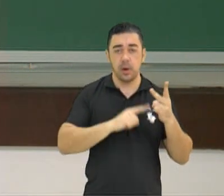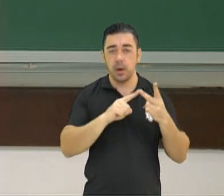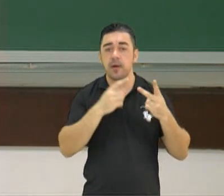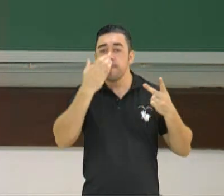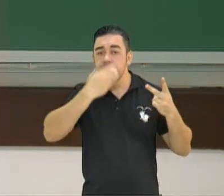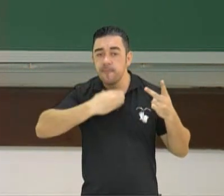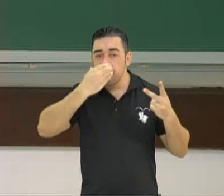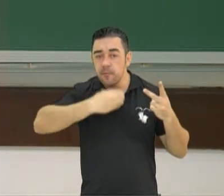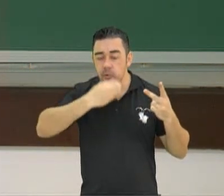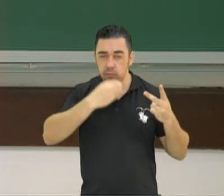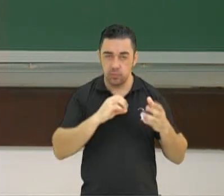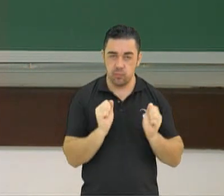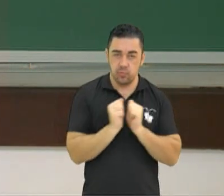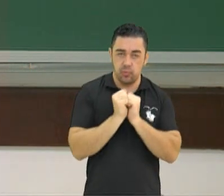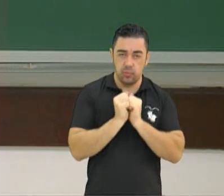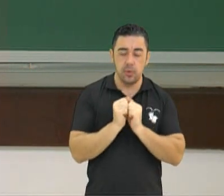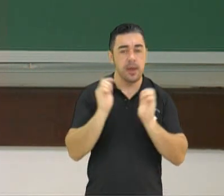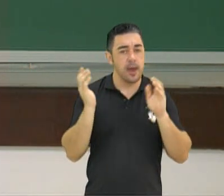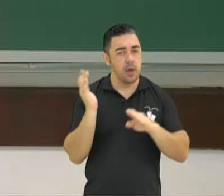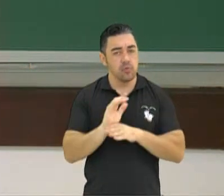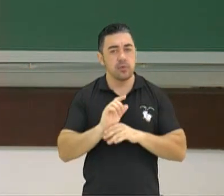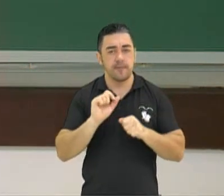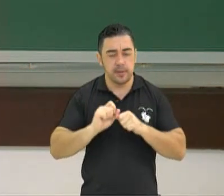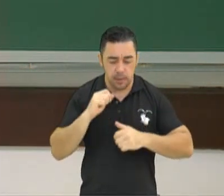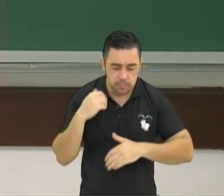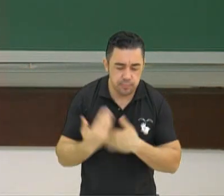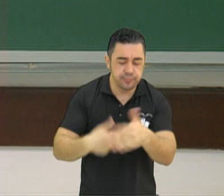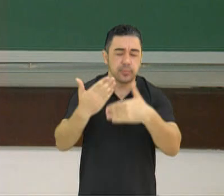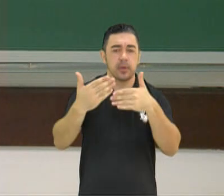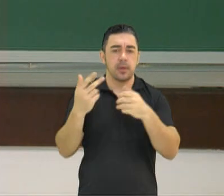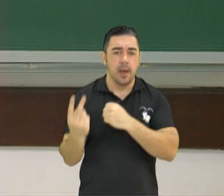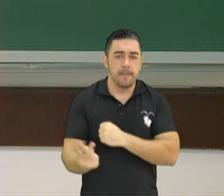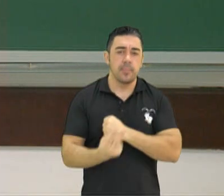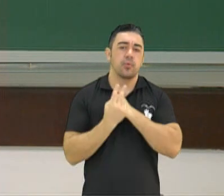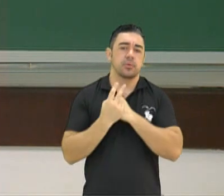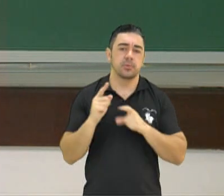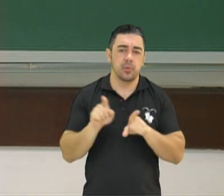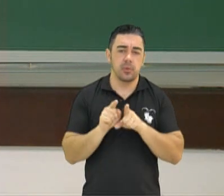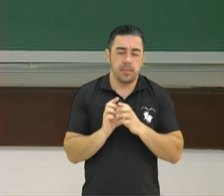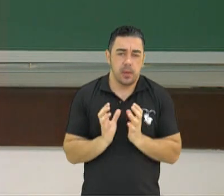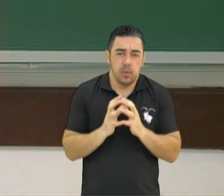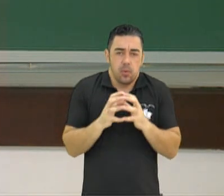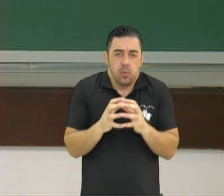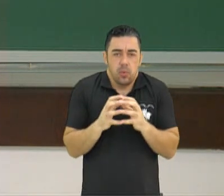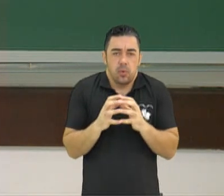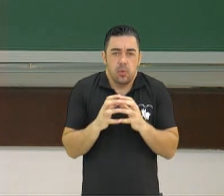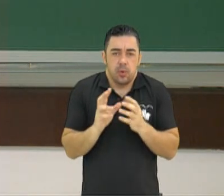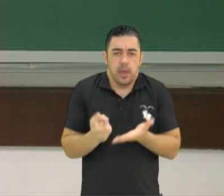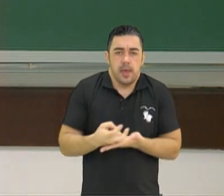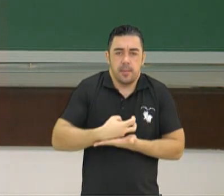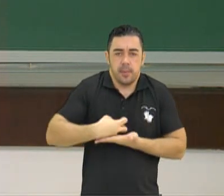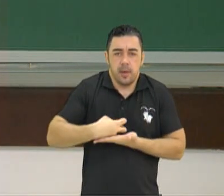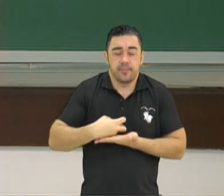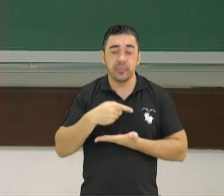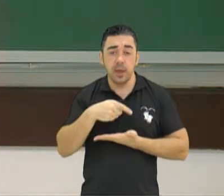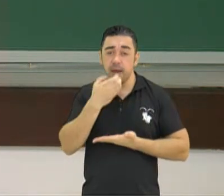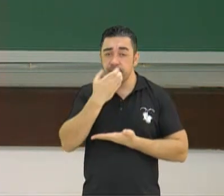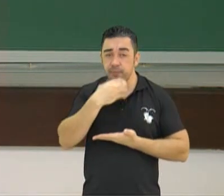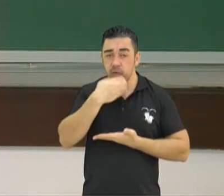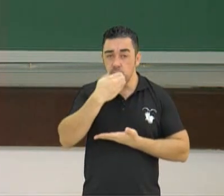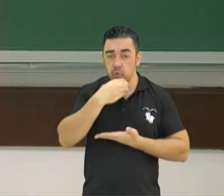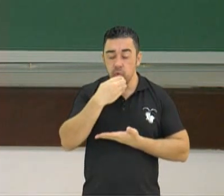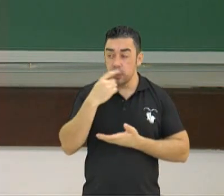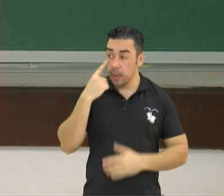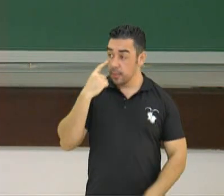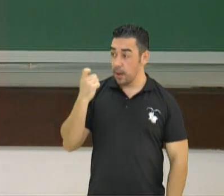são estruturas que auxiliam na reprodução, na proteção, né, do embrião também. Então, pense, o frutinho chama a